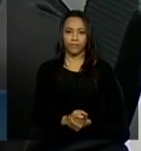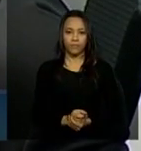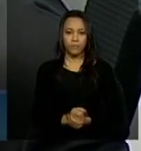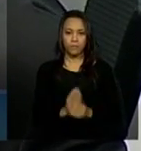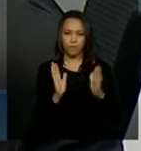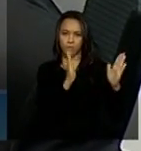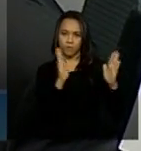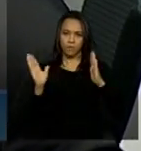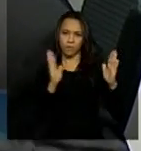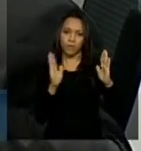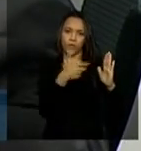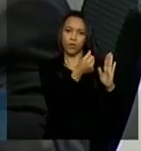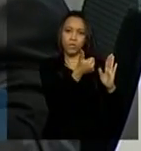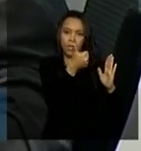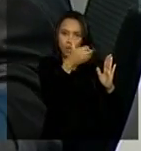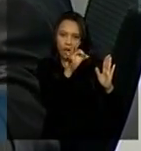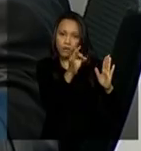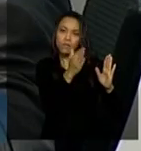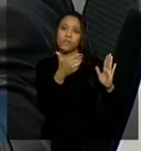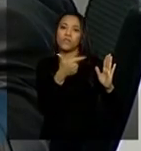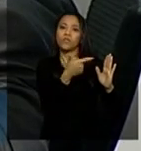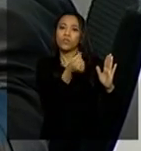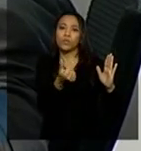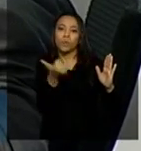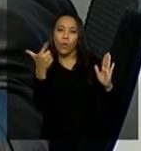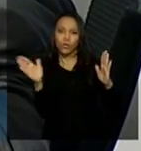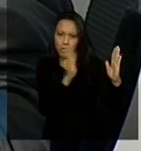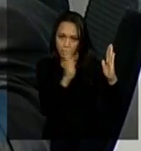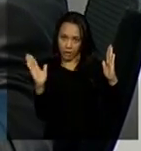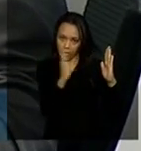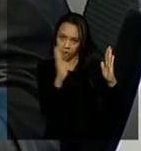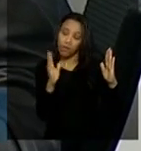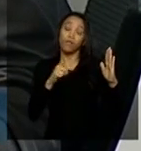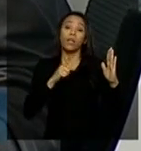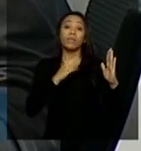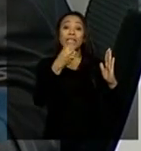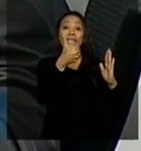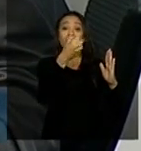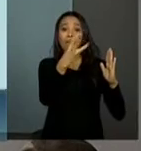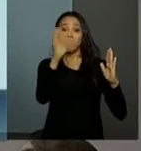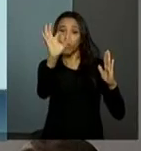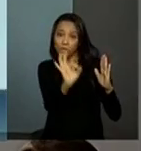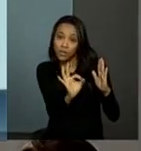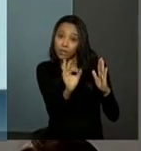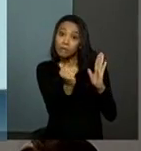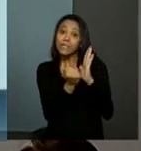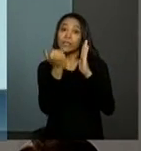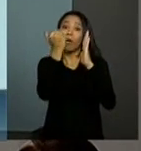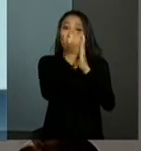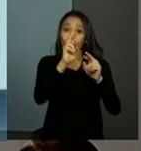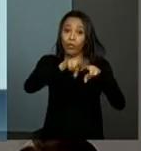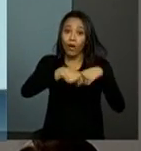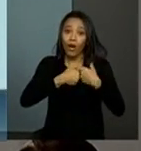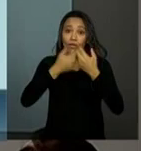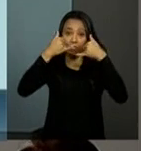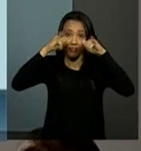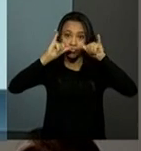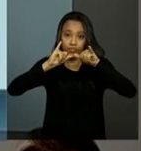Entre 2010 e 2012, nós tivemos 13% de aumento devido à pastagem. Ou